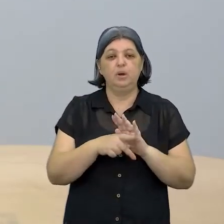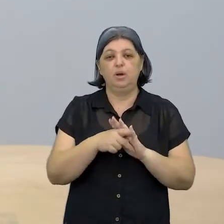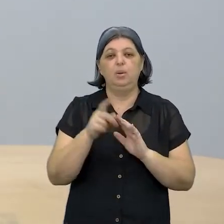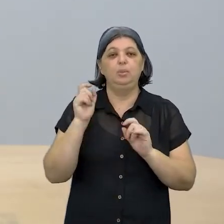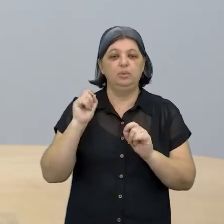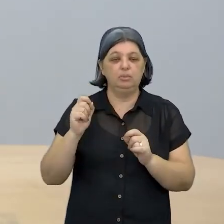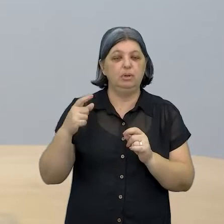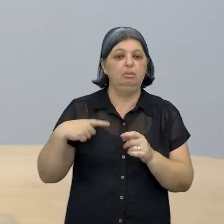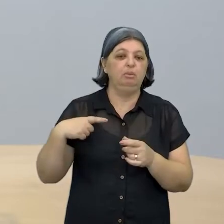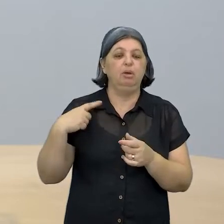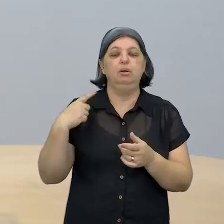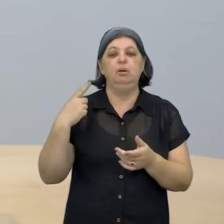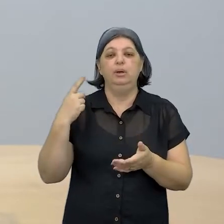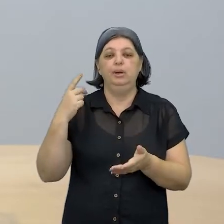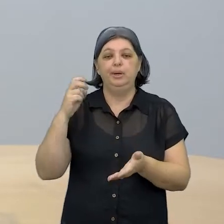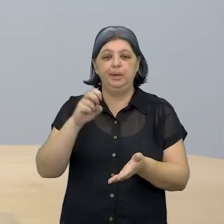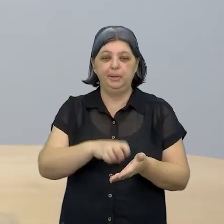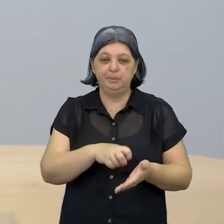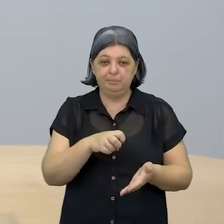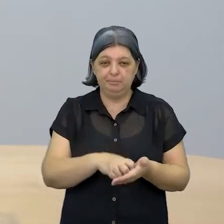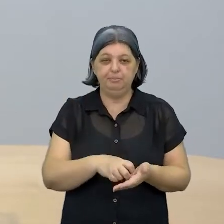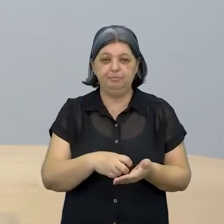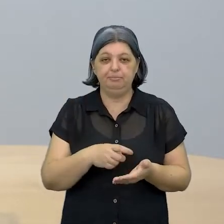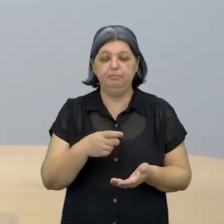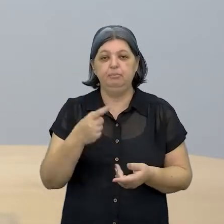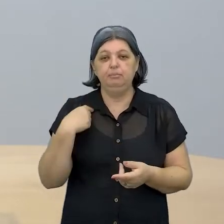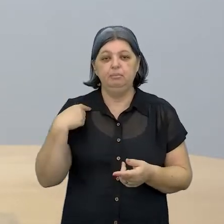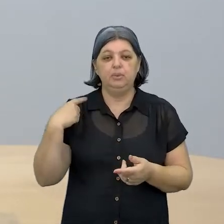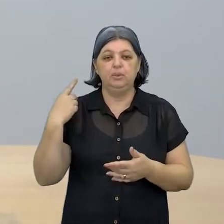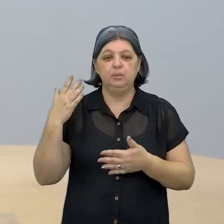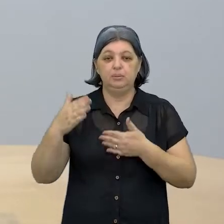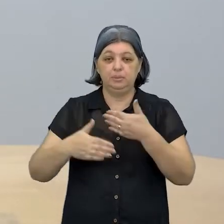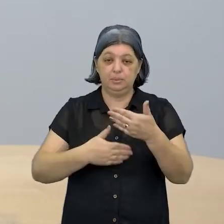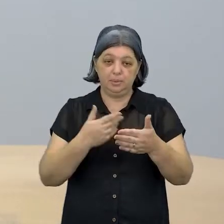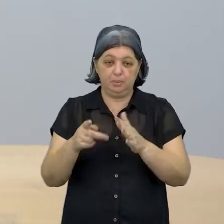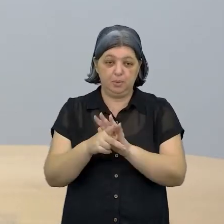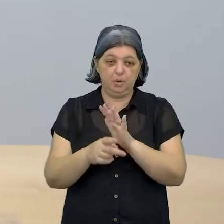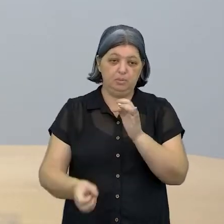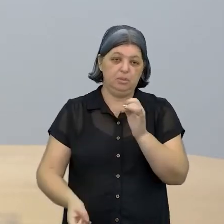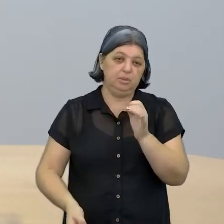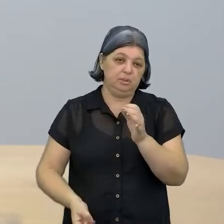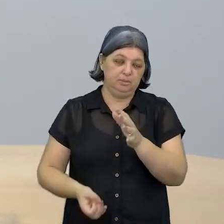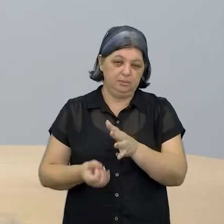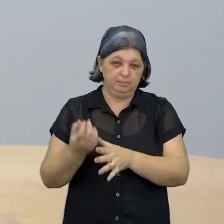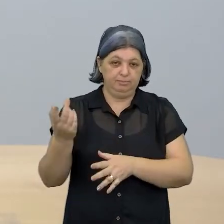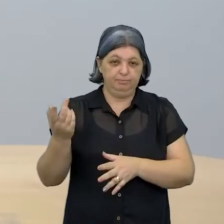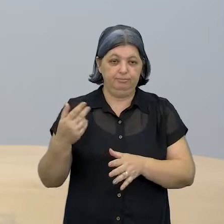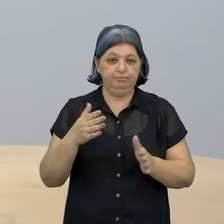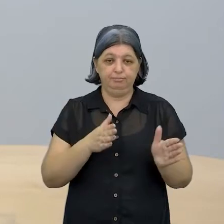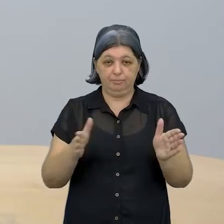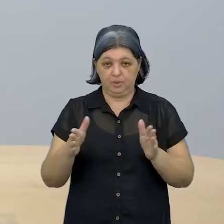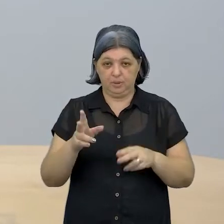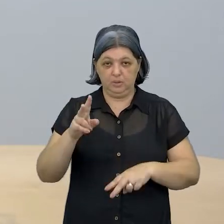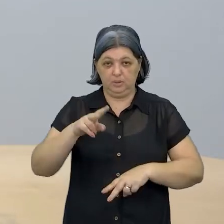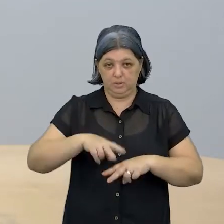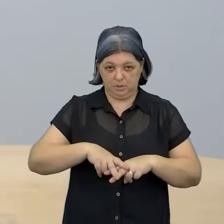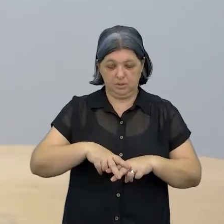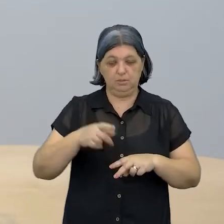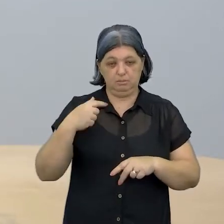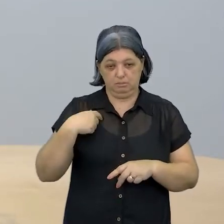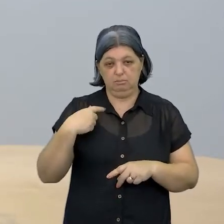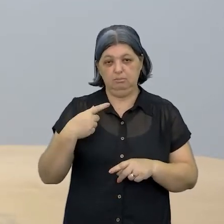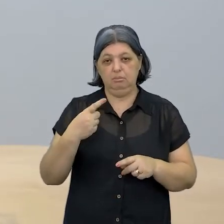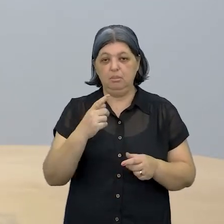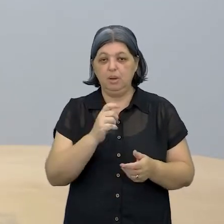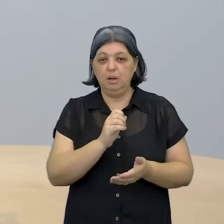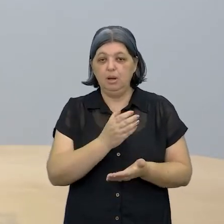vai contando até chegar aí no nascimento da prisão. E agora a gente vai fazer a parte 2 dessa aula, tá? Então a